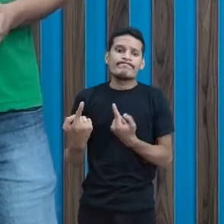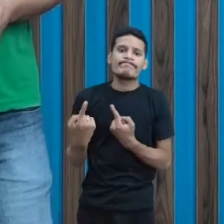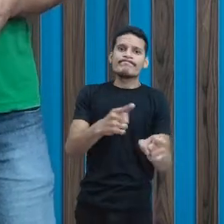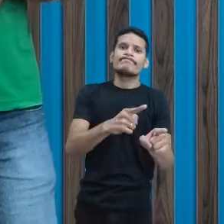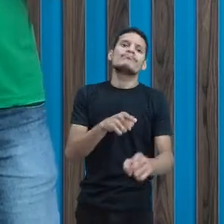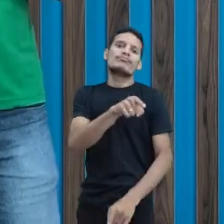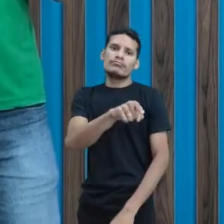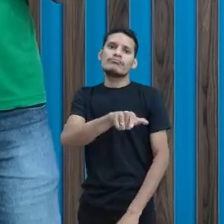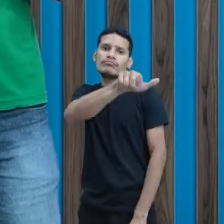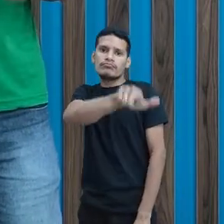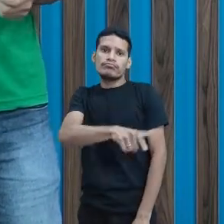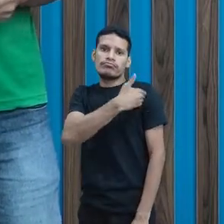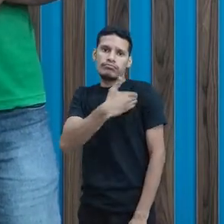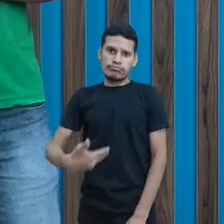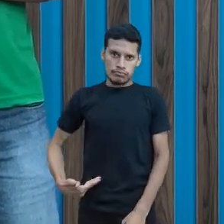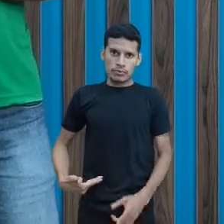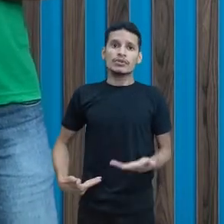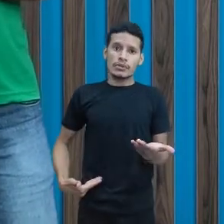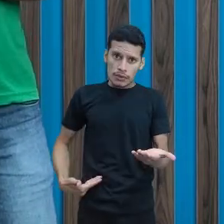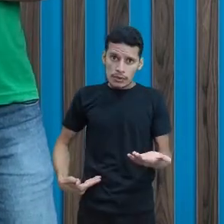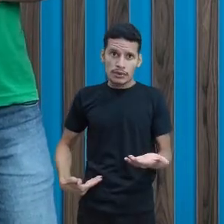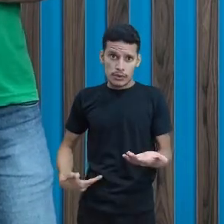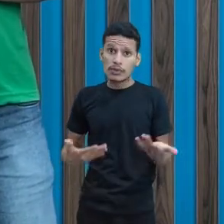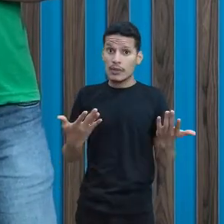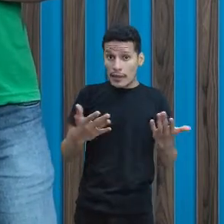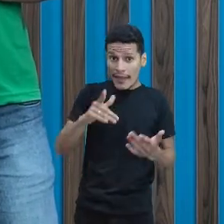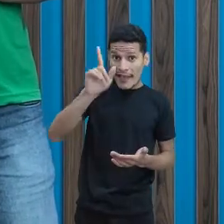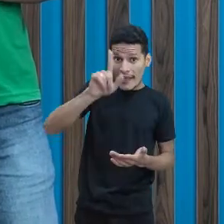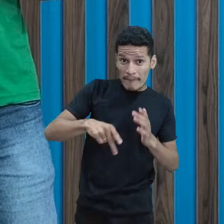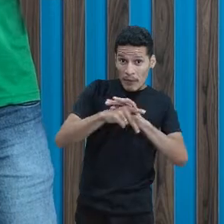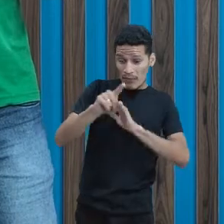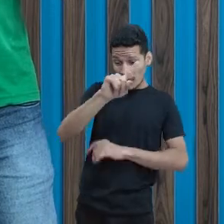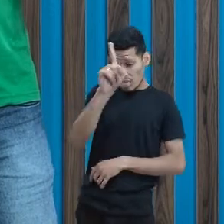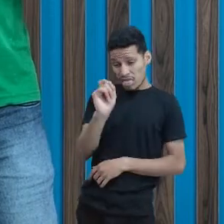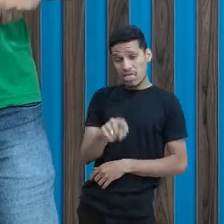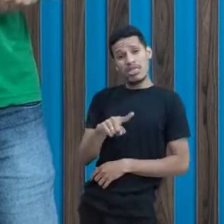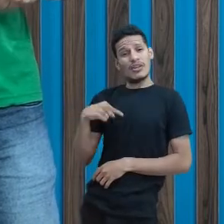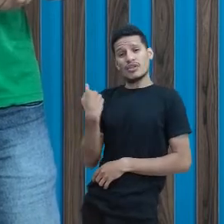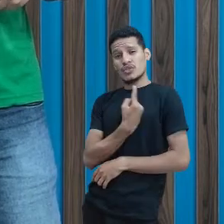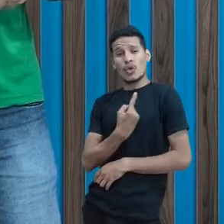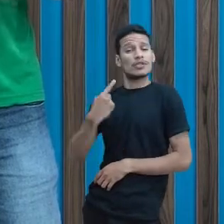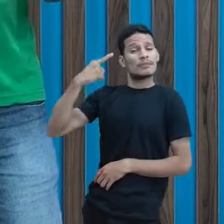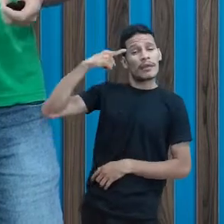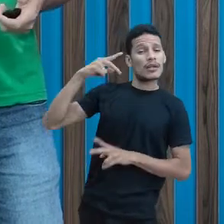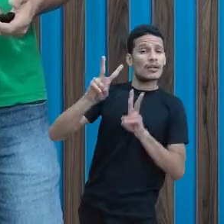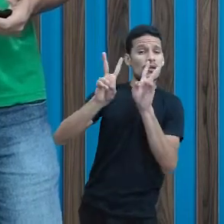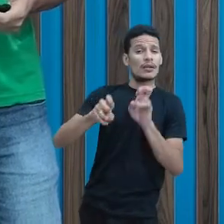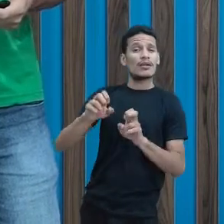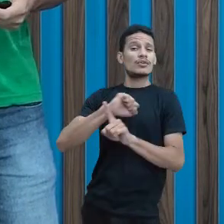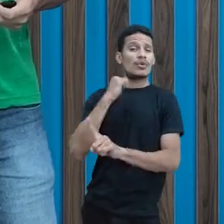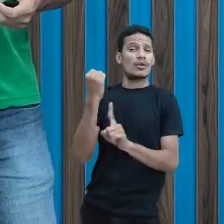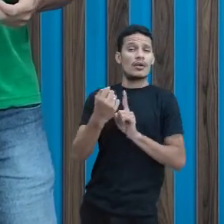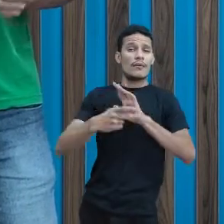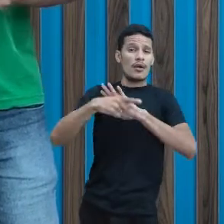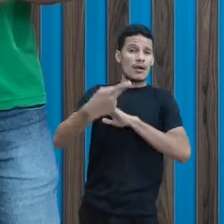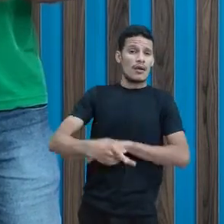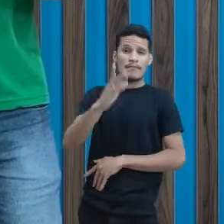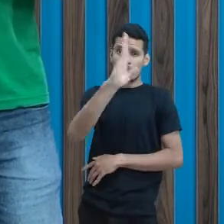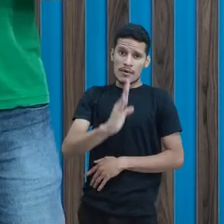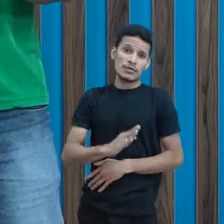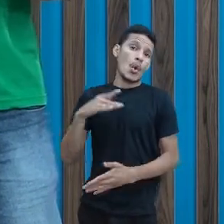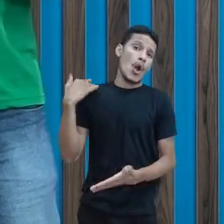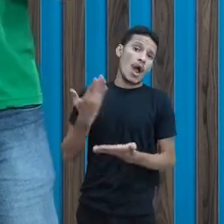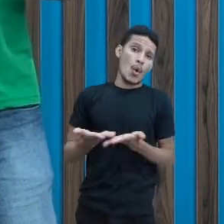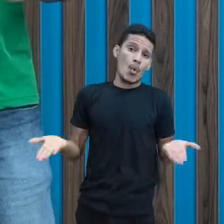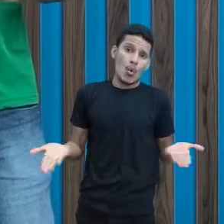ditadura, né, que não pudesse perceber a democracia. Talvez seja uma das questões para pensarmos sobre a sociedade brasileira ainda hoje. Não é? Muita gente passa